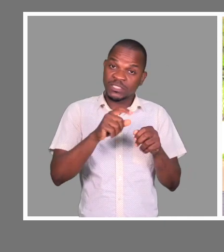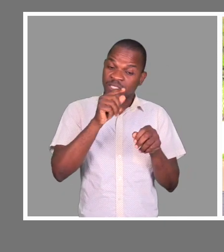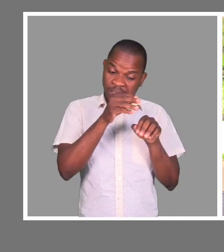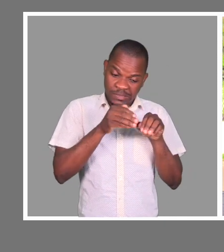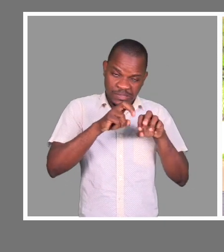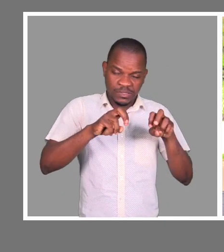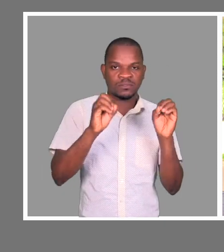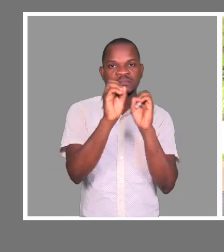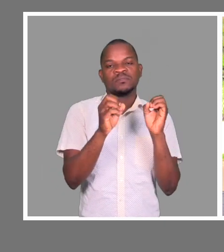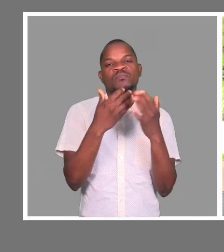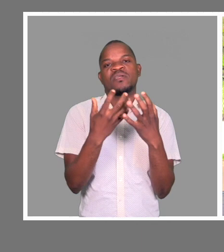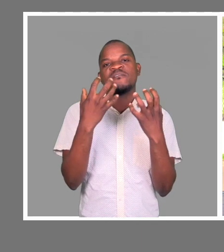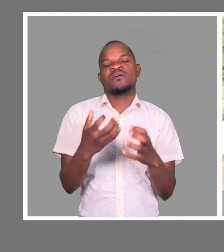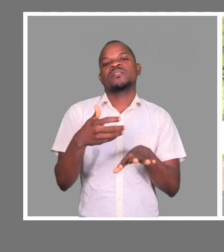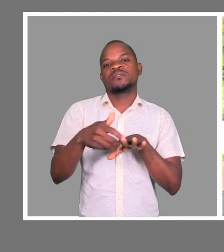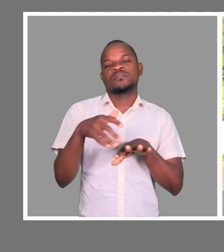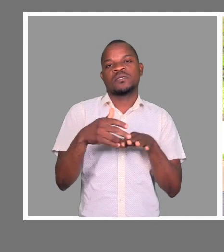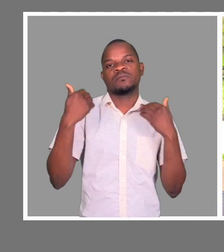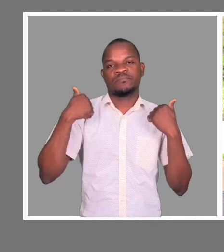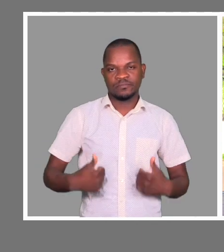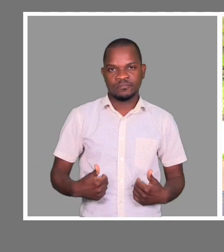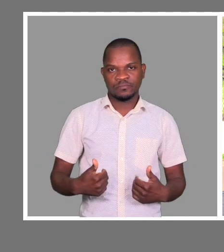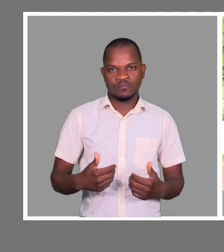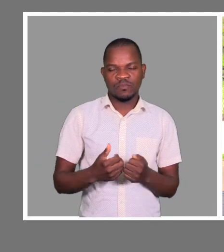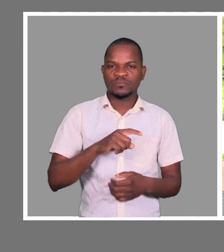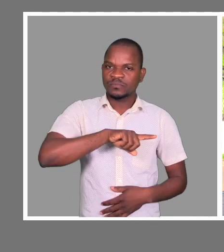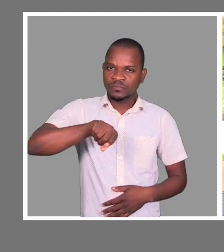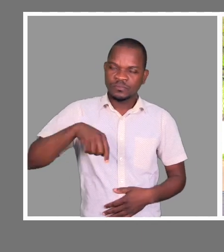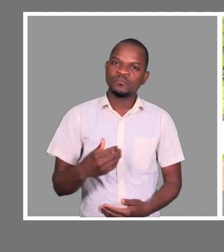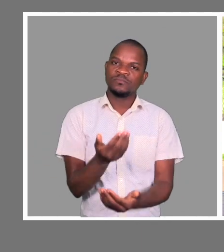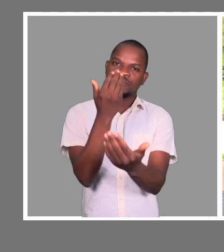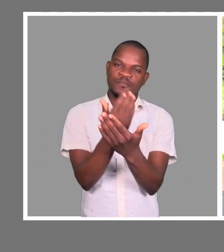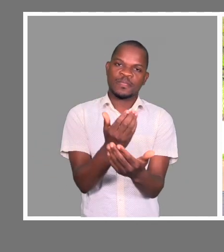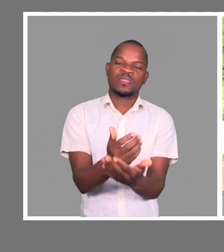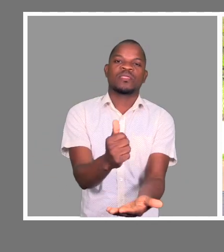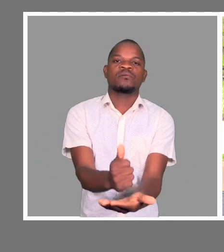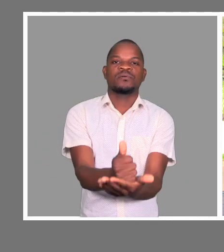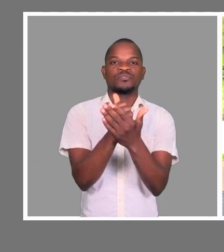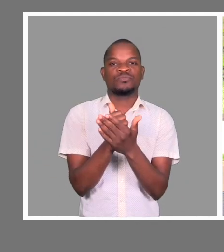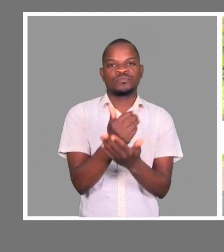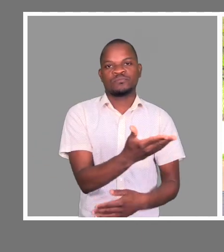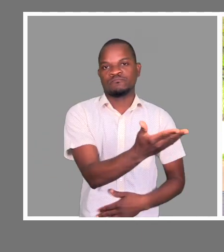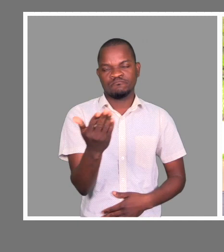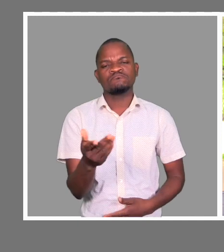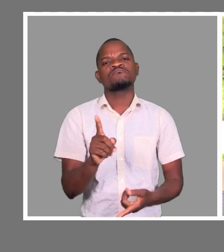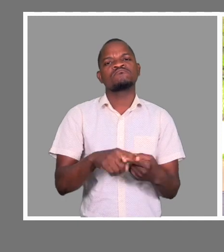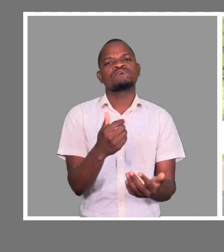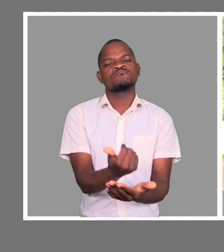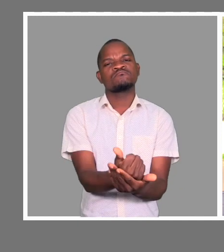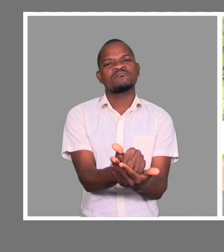cirurgia. Então, o que nós vamos pedir aqui é mesmo apoio, mesmo financiamento, é mesmo